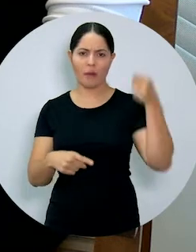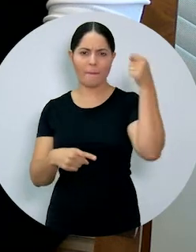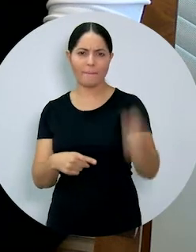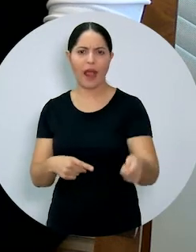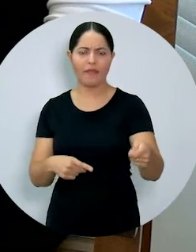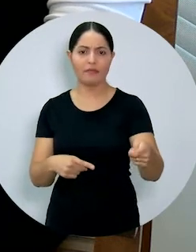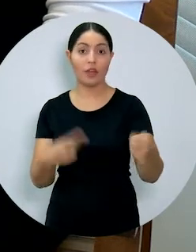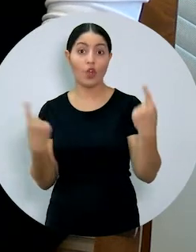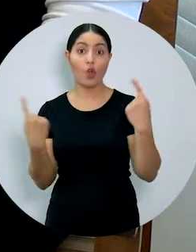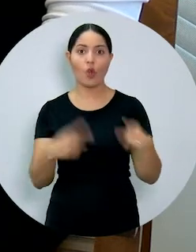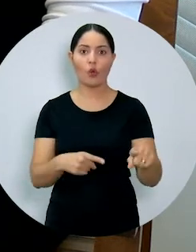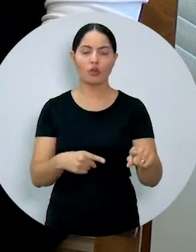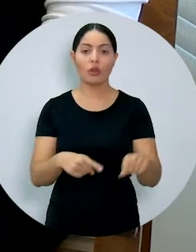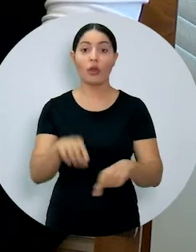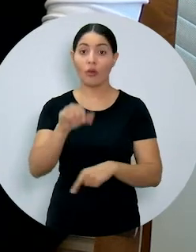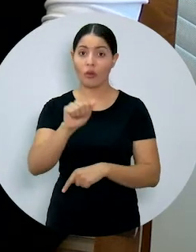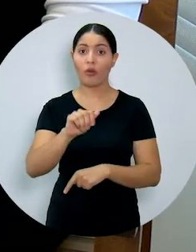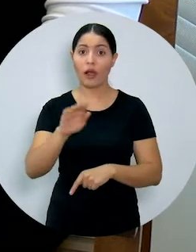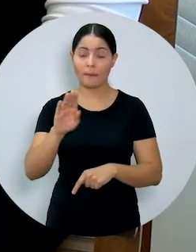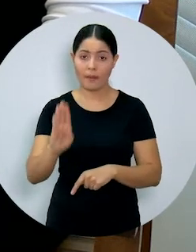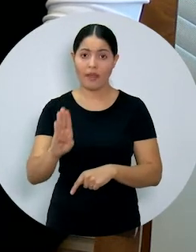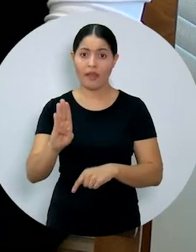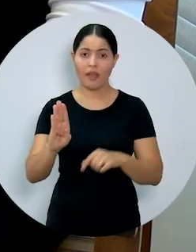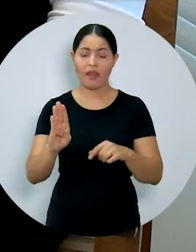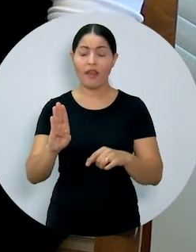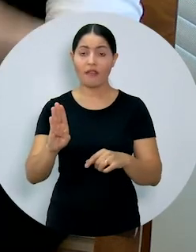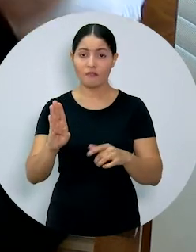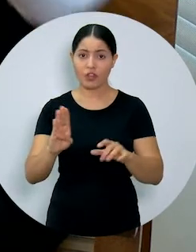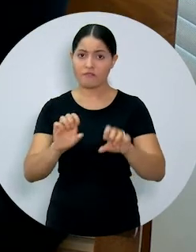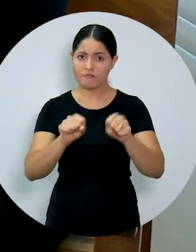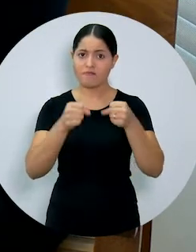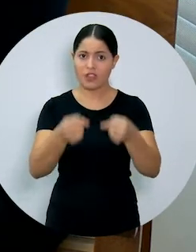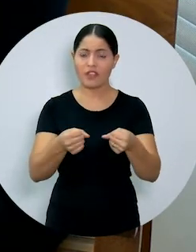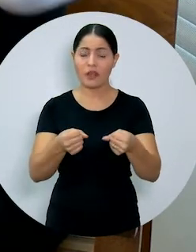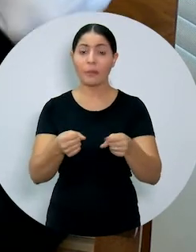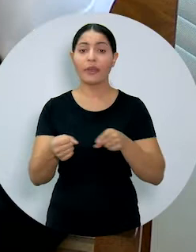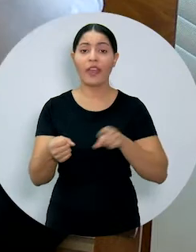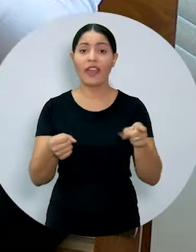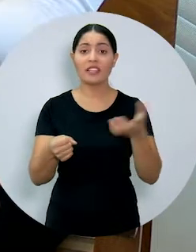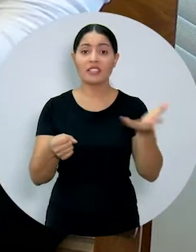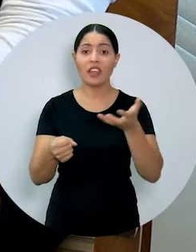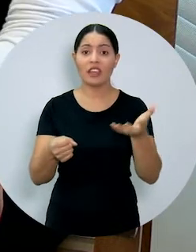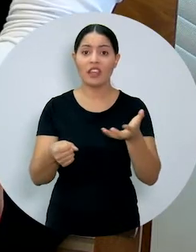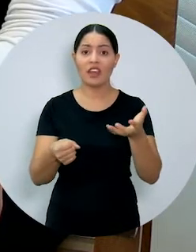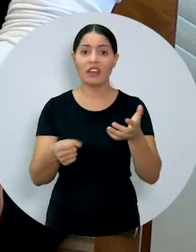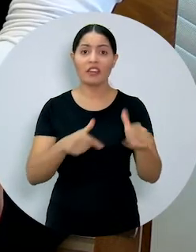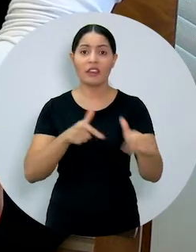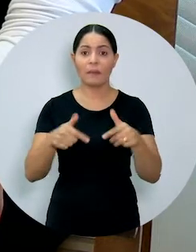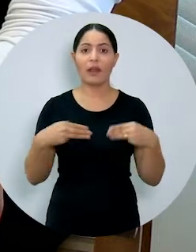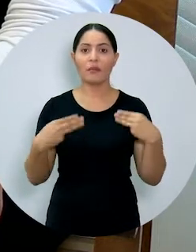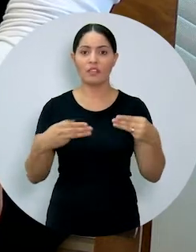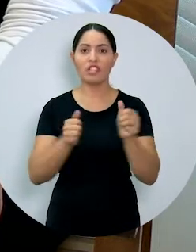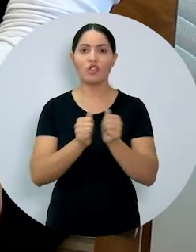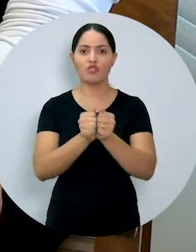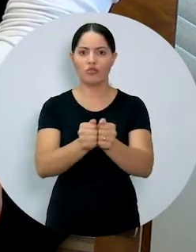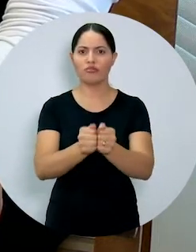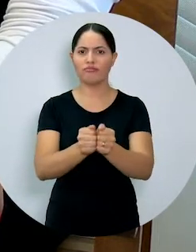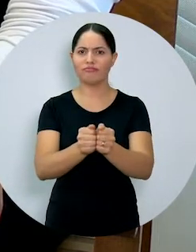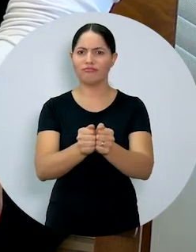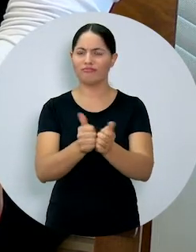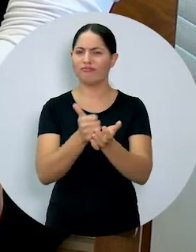militar tinha de submeter a ordem ao Ministério do Trabalho, identificar a ordem como uma profissão a